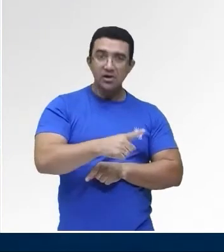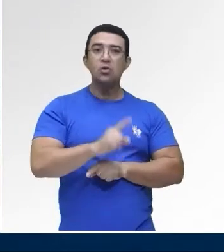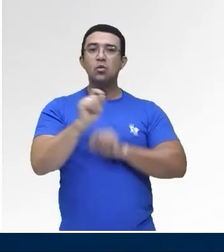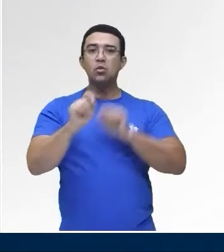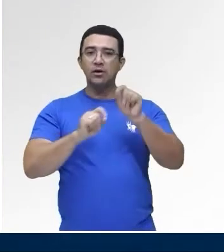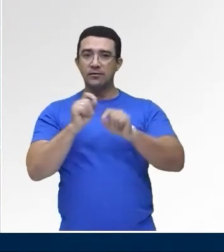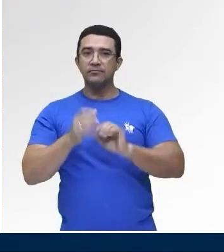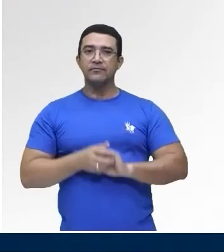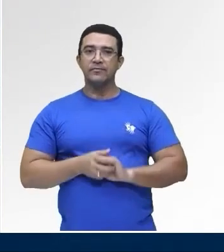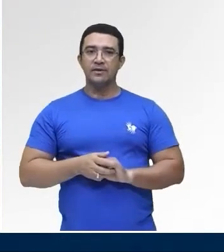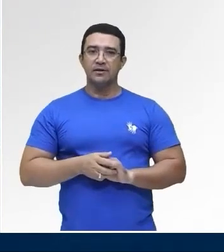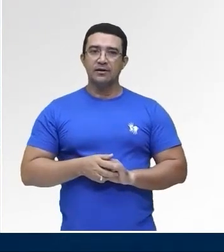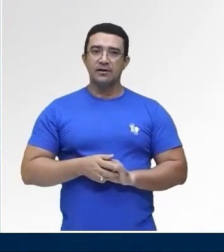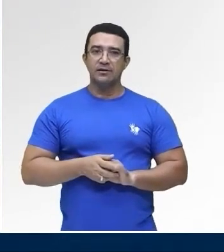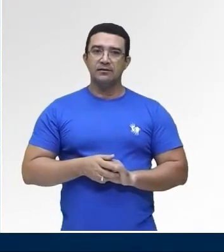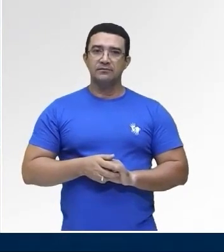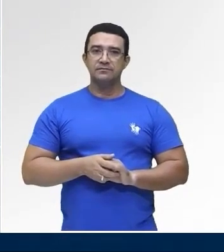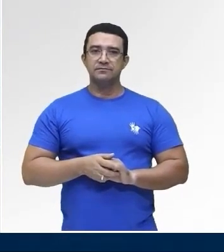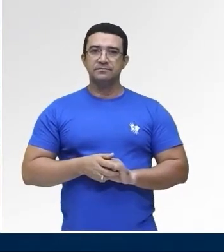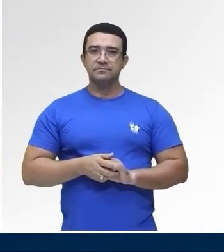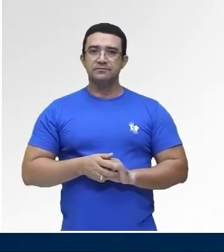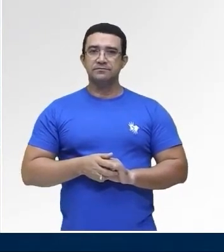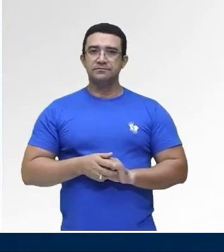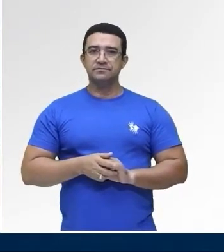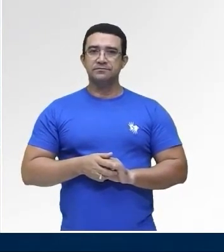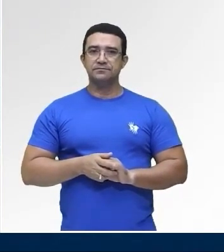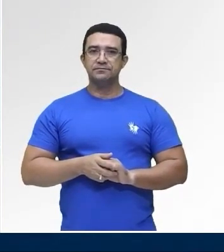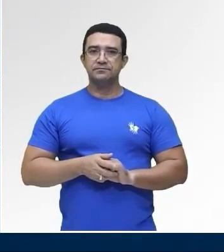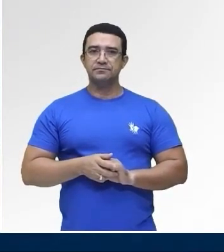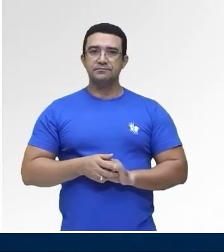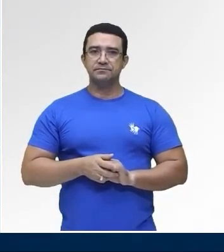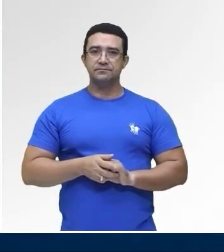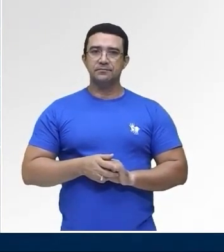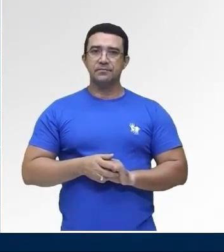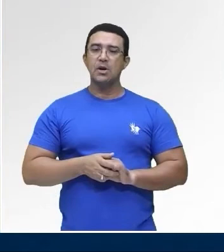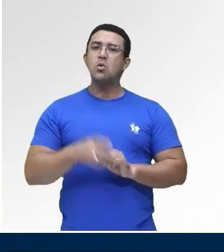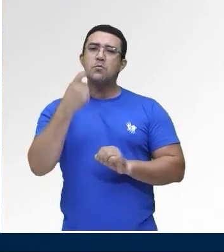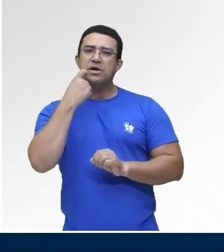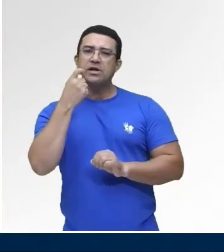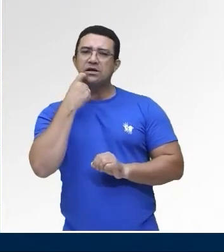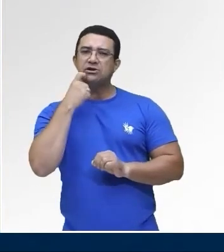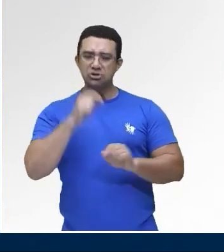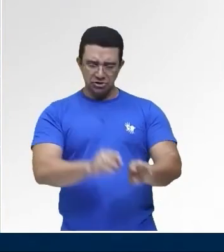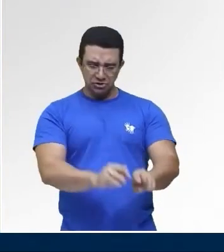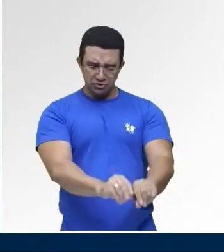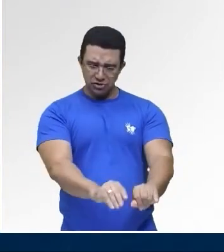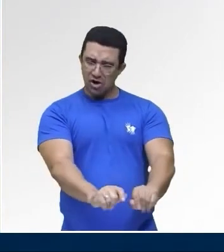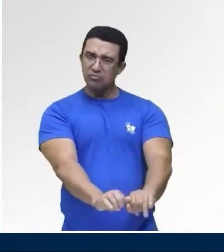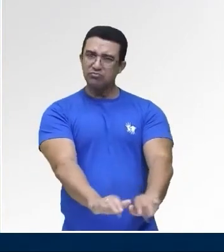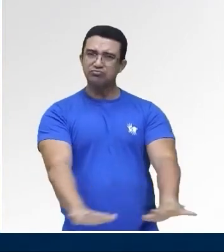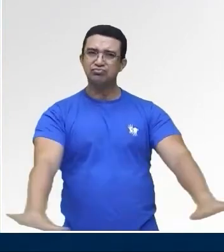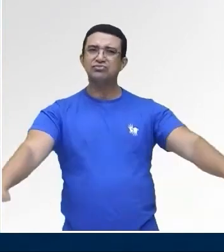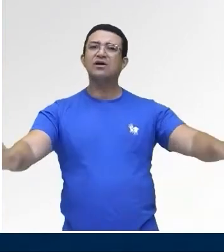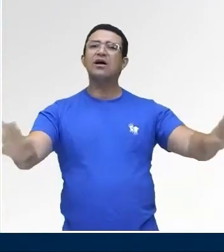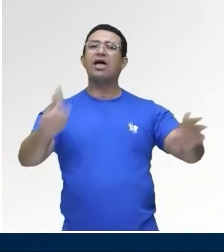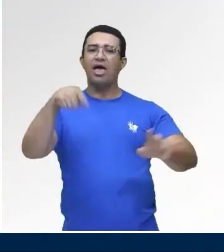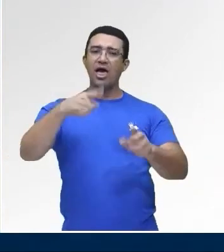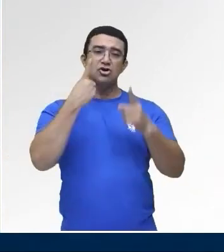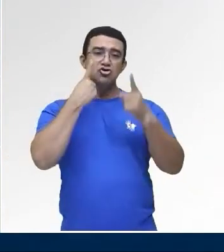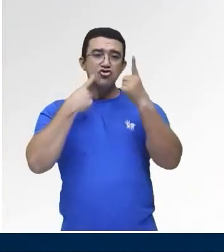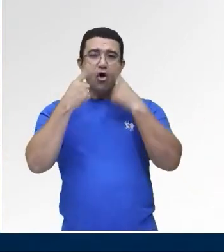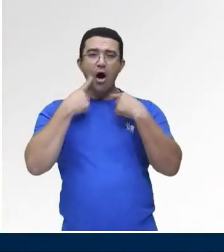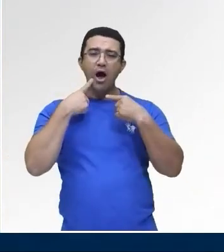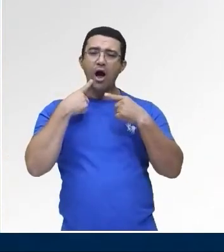vão, em vão, não chegarão aos peixes do chão, por isso chora na